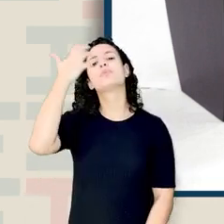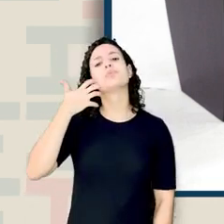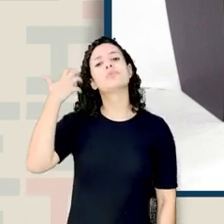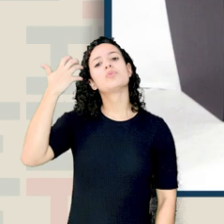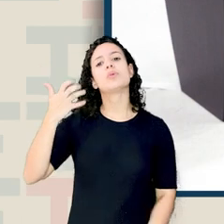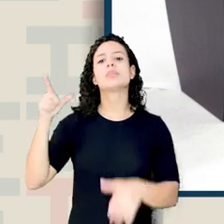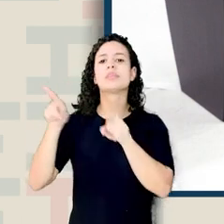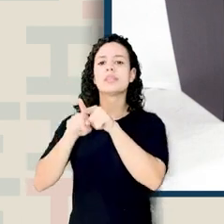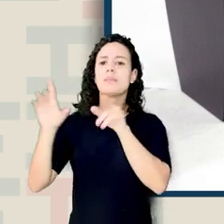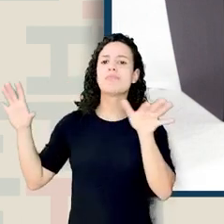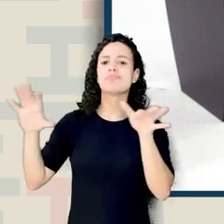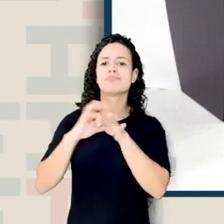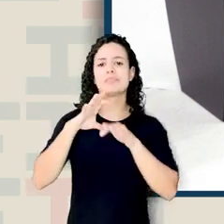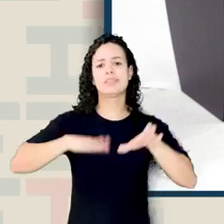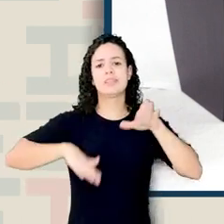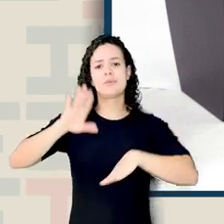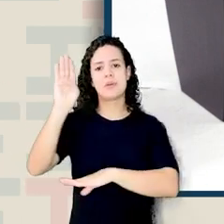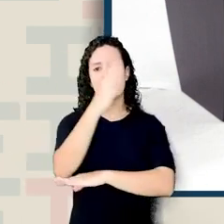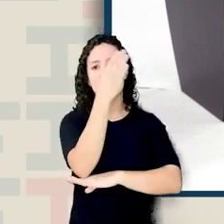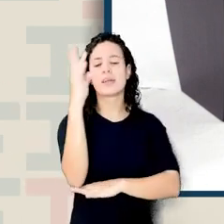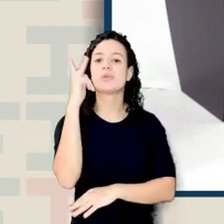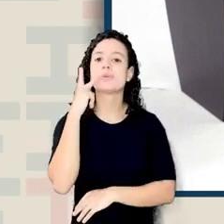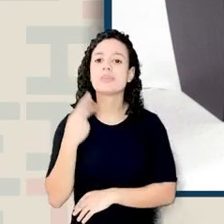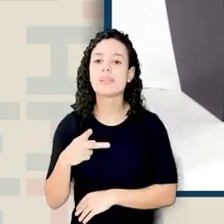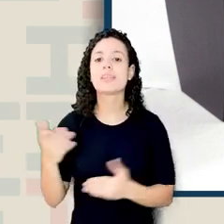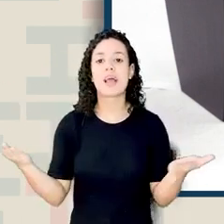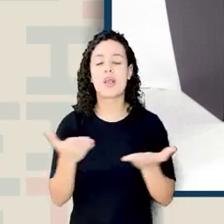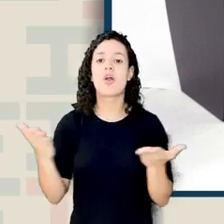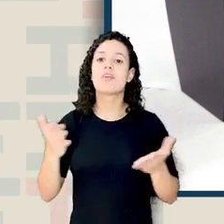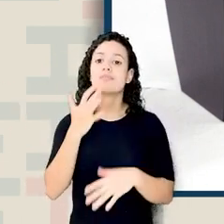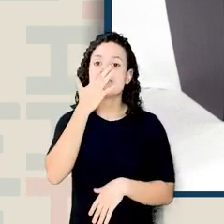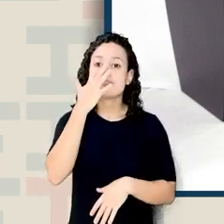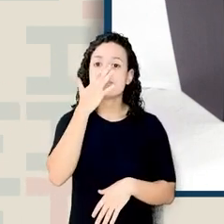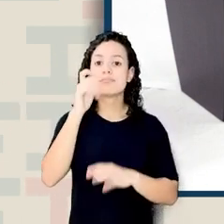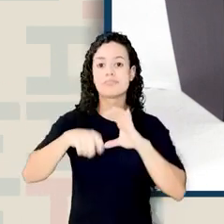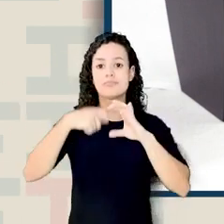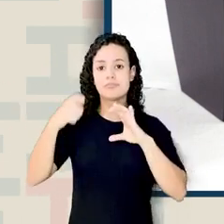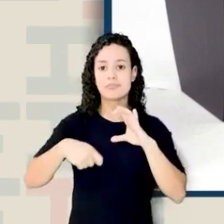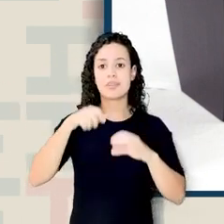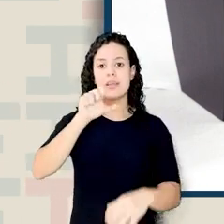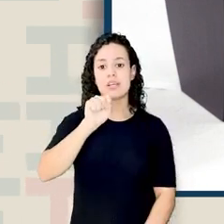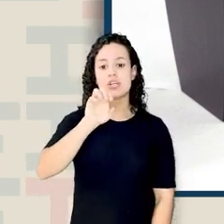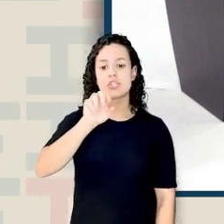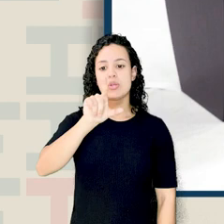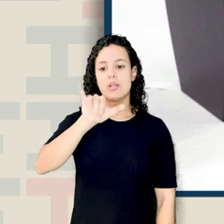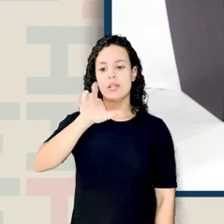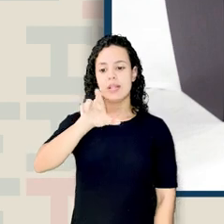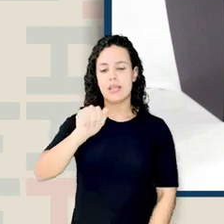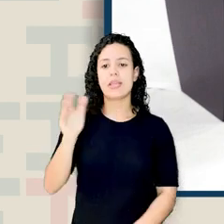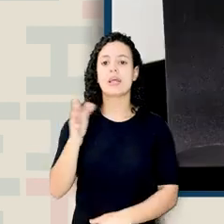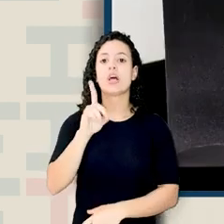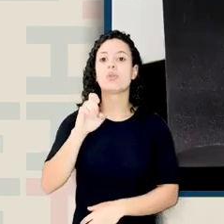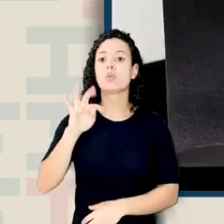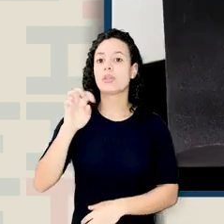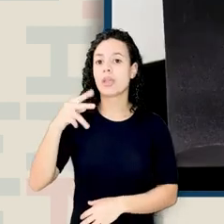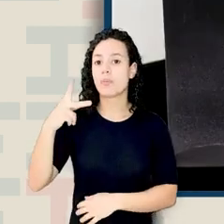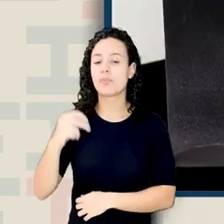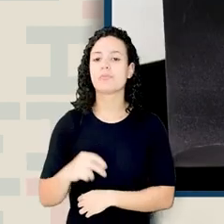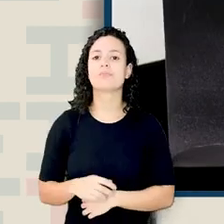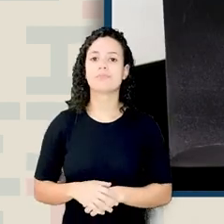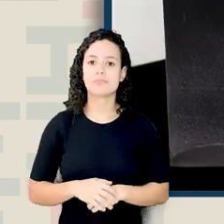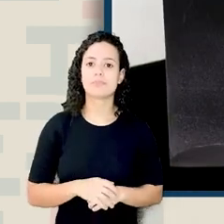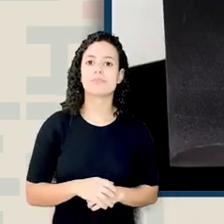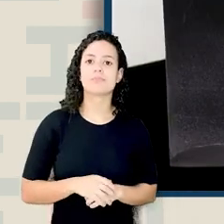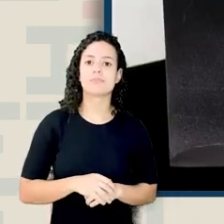dos tambores do maracatu cearense. Com vocês agora, vamos escutar Na Soleira do Tempo. Pai Xangô